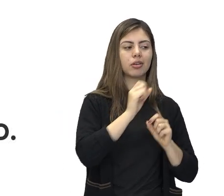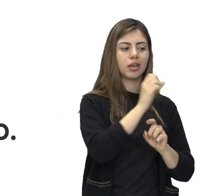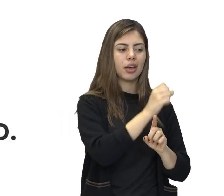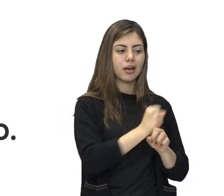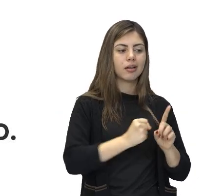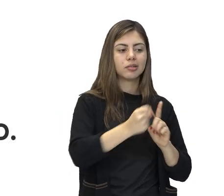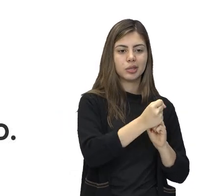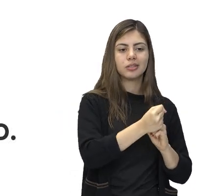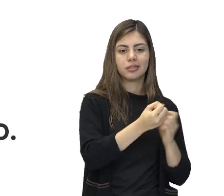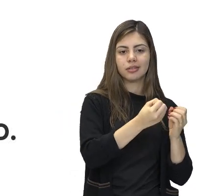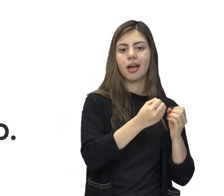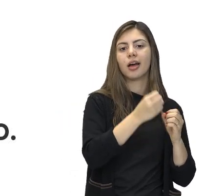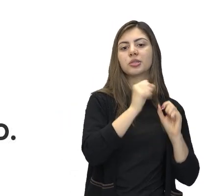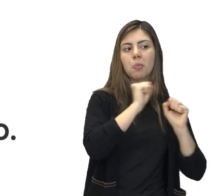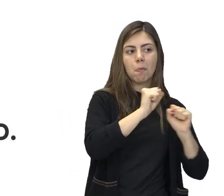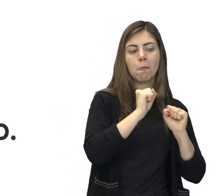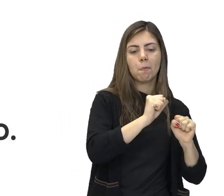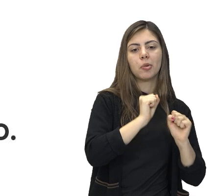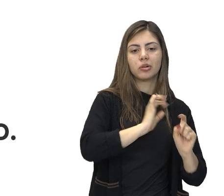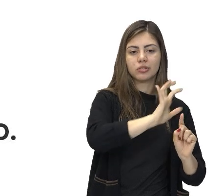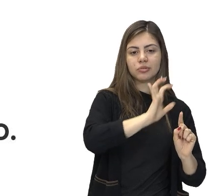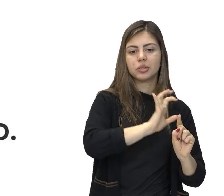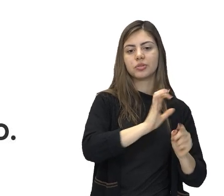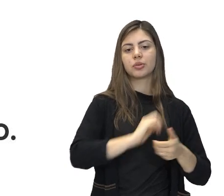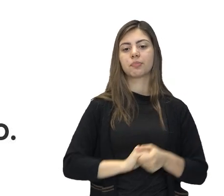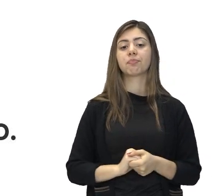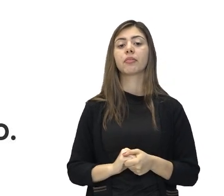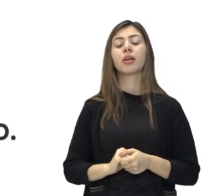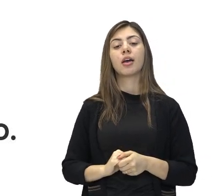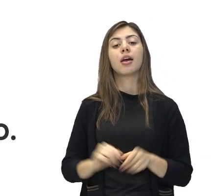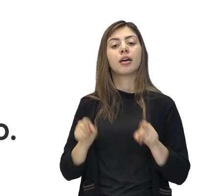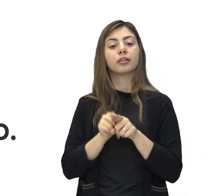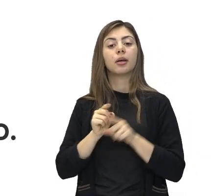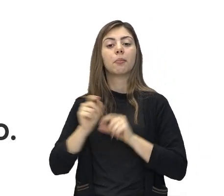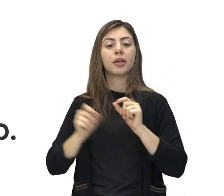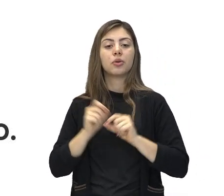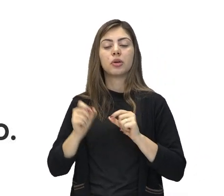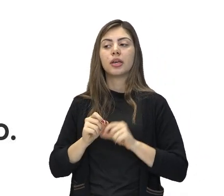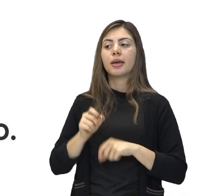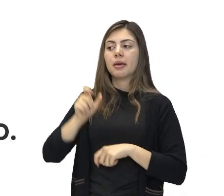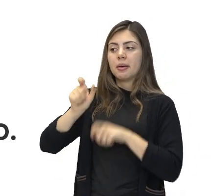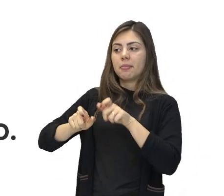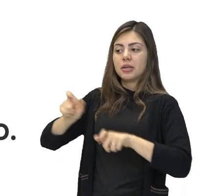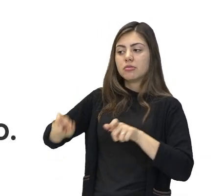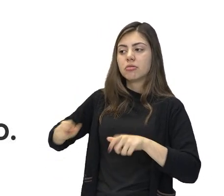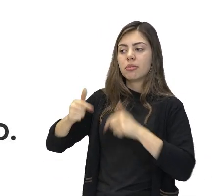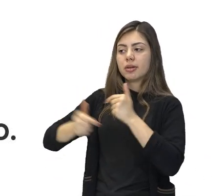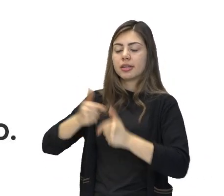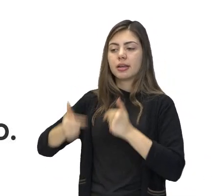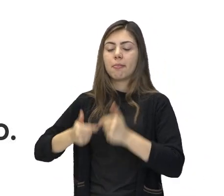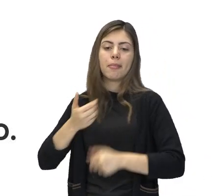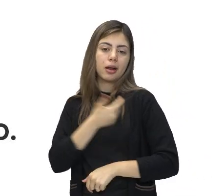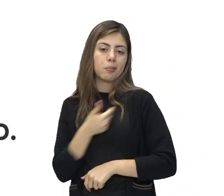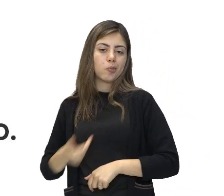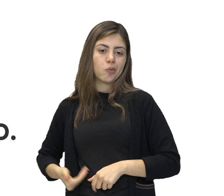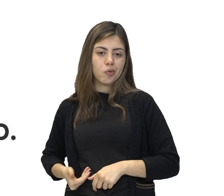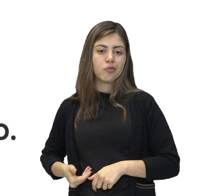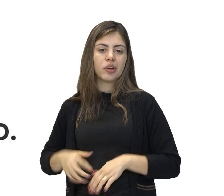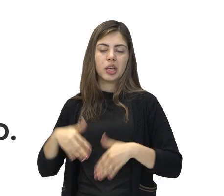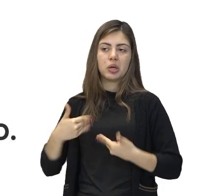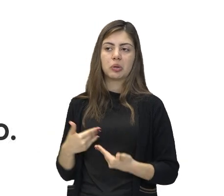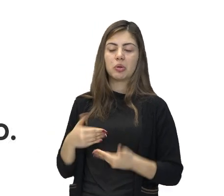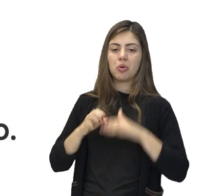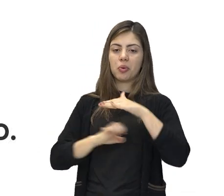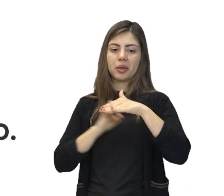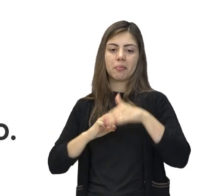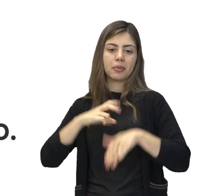Mas, para além disso, funcionários de empresas públicas e privadas que têm ali função de responsabilidade.